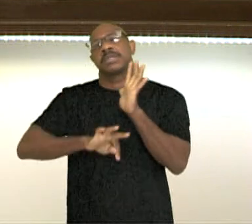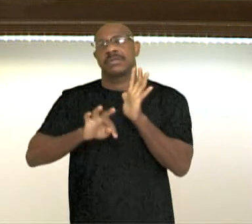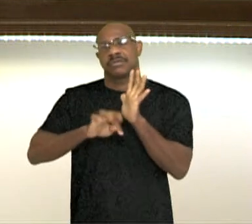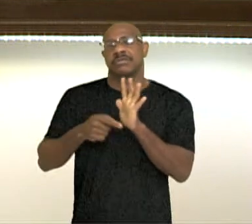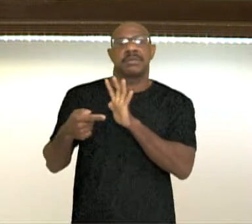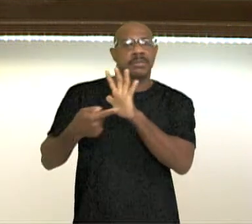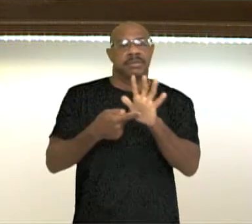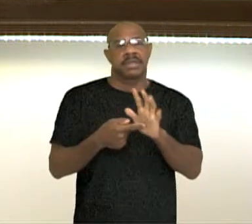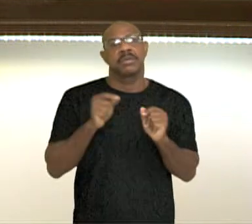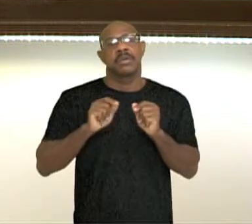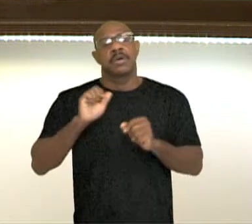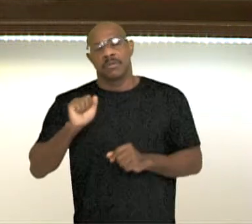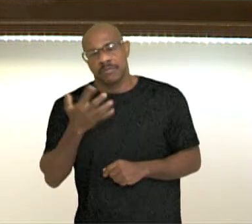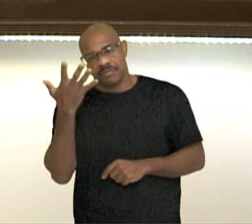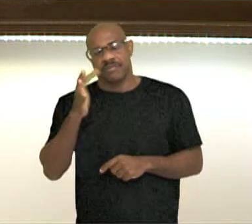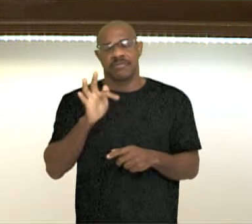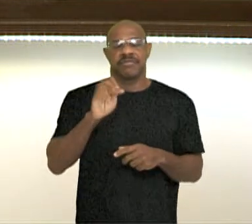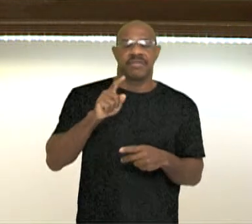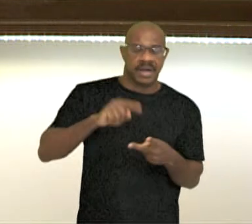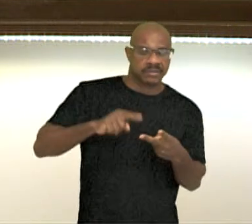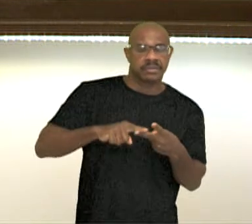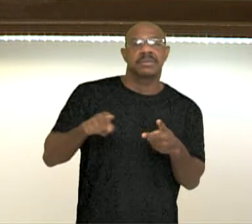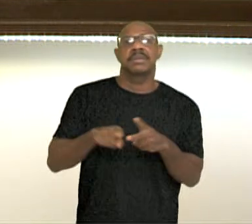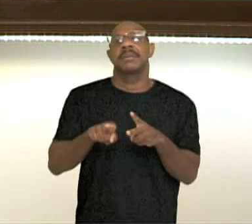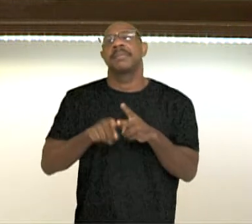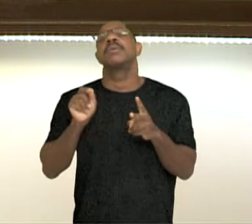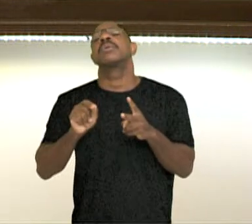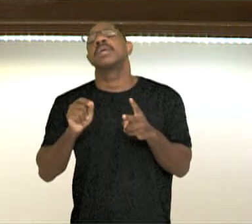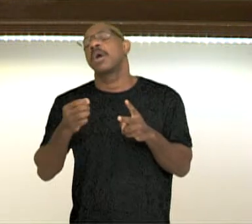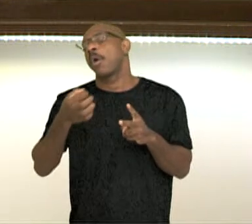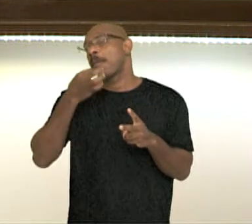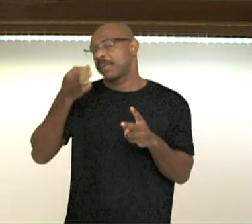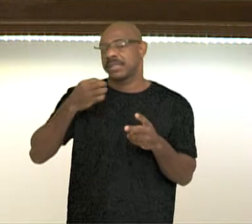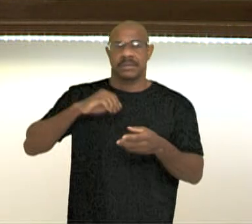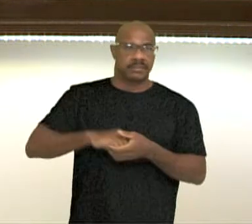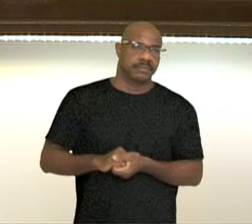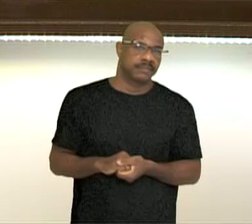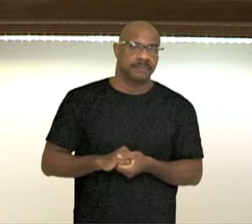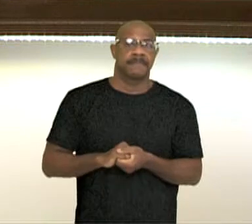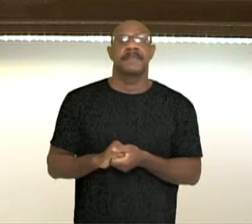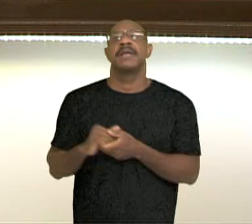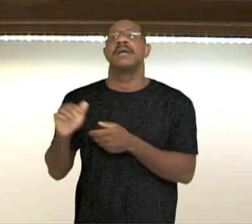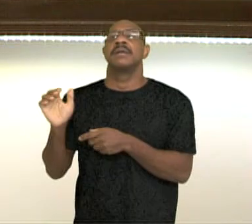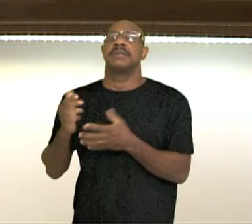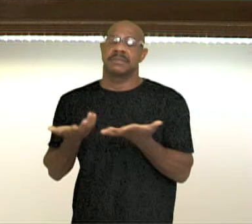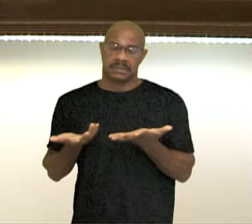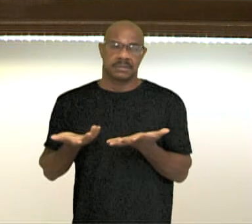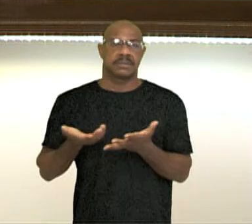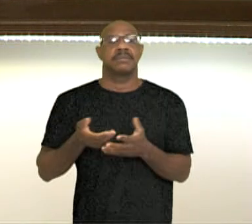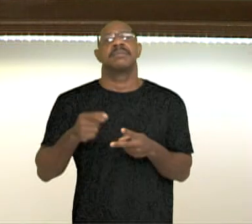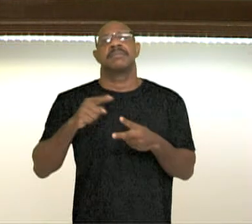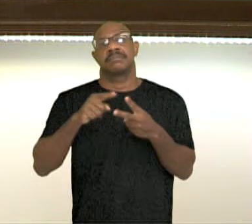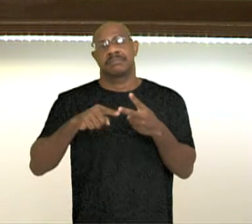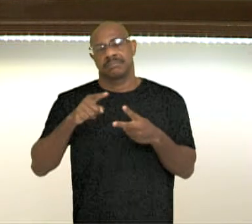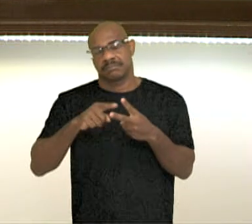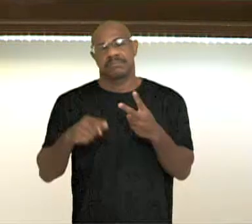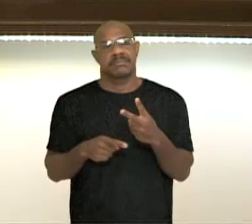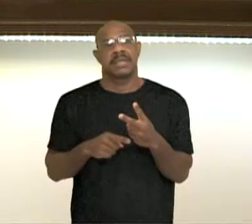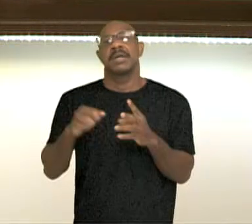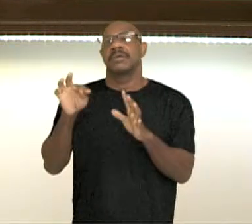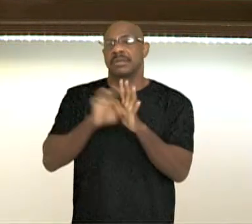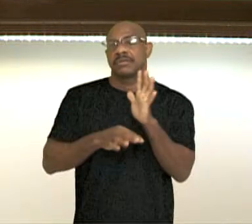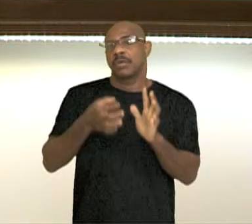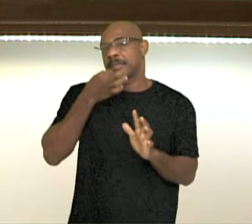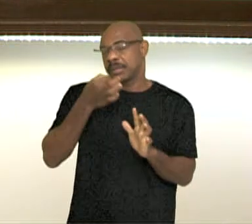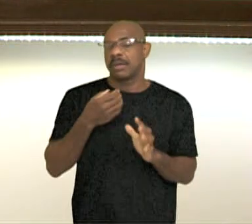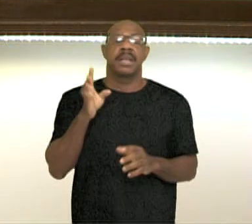ali alguns fatos e também trazer opinião, ok? Então, o artigo de opinião é um texto muito bacana